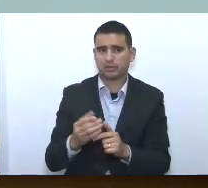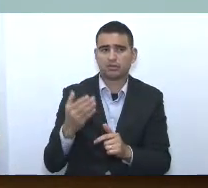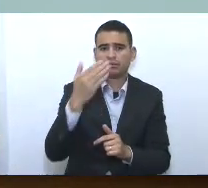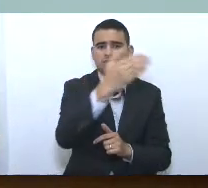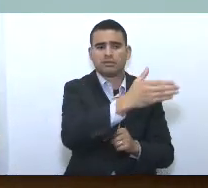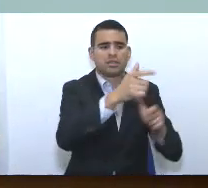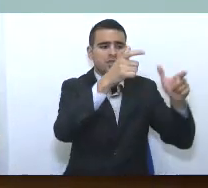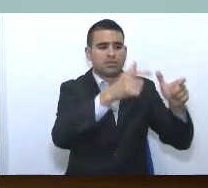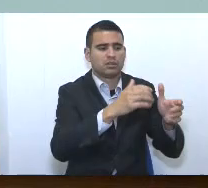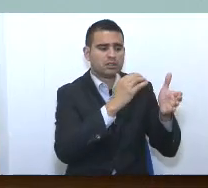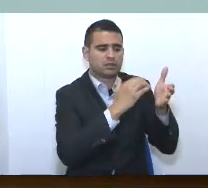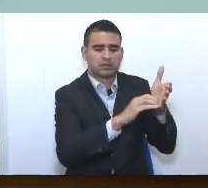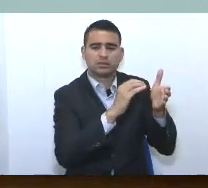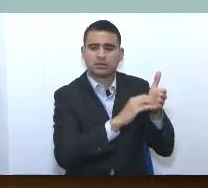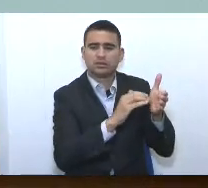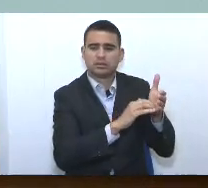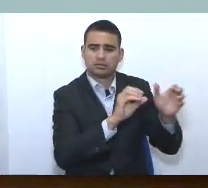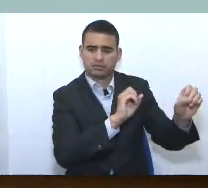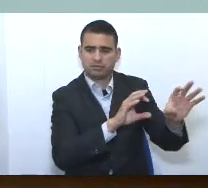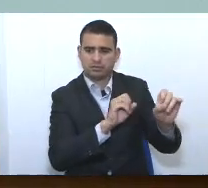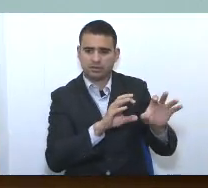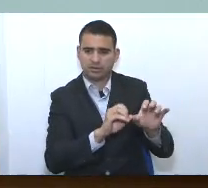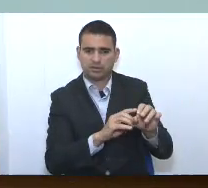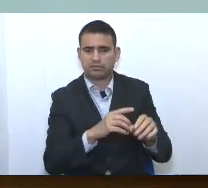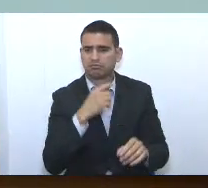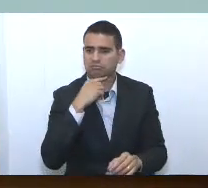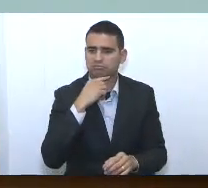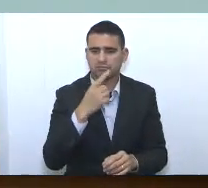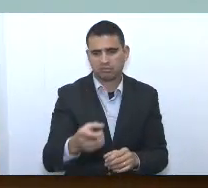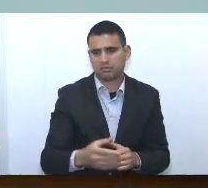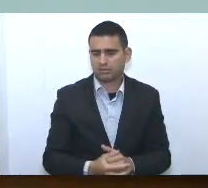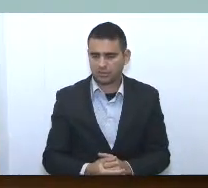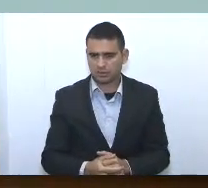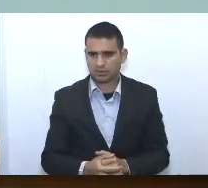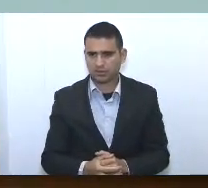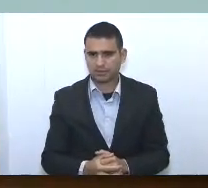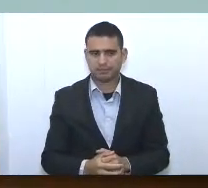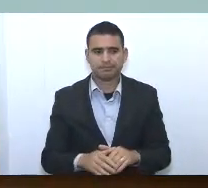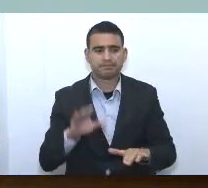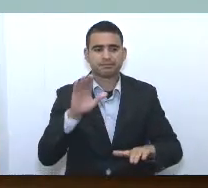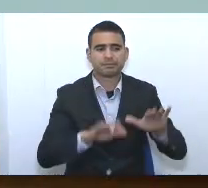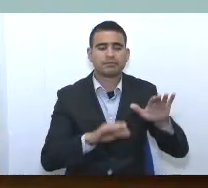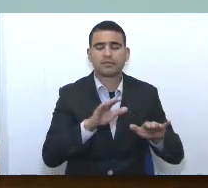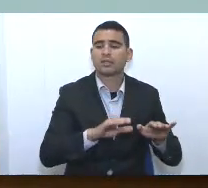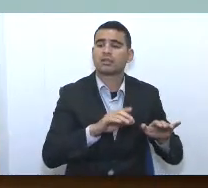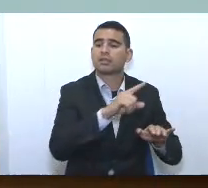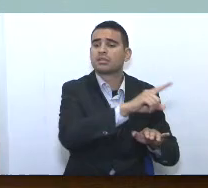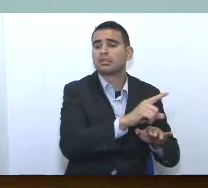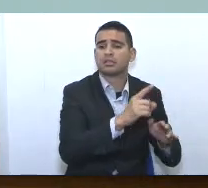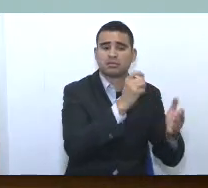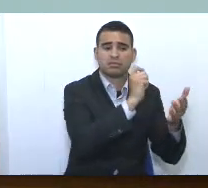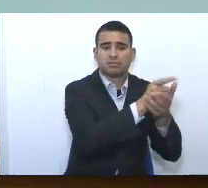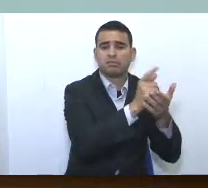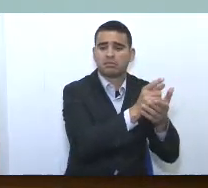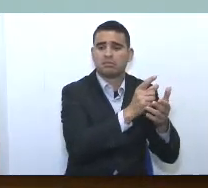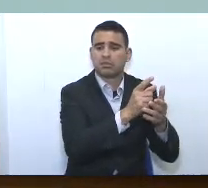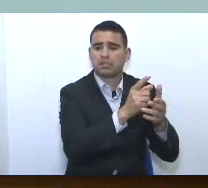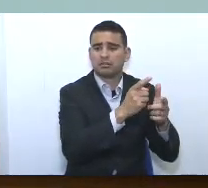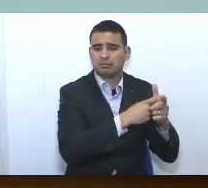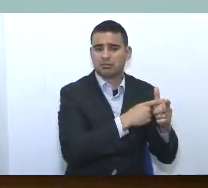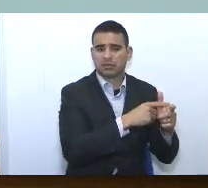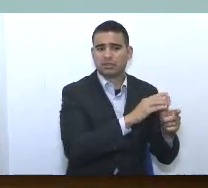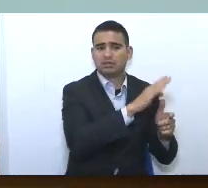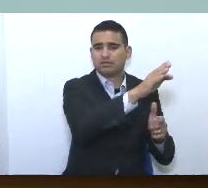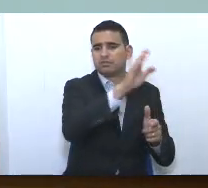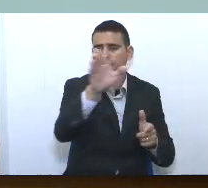uma realidade, né? Às vezes um aluguel social, em tal secretaria, vai para a Defesa Civil. E se nós